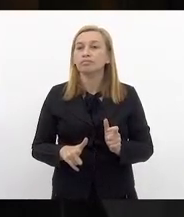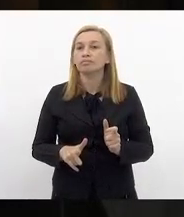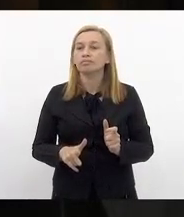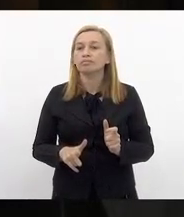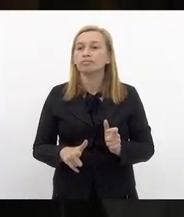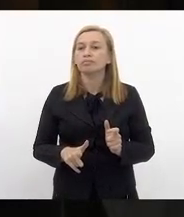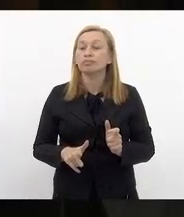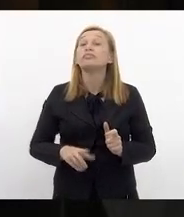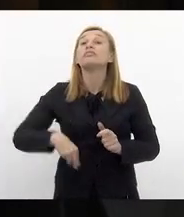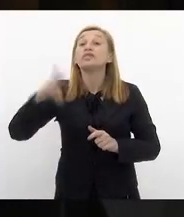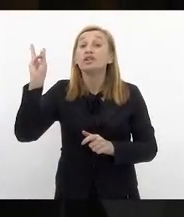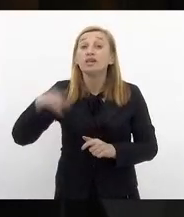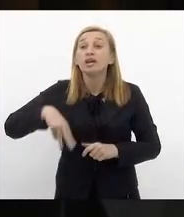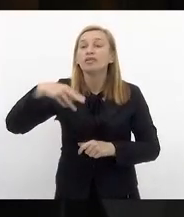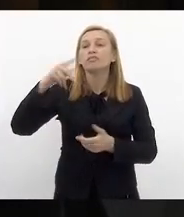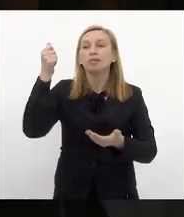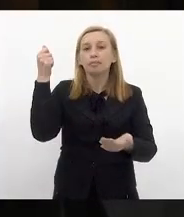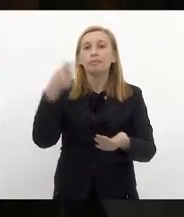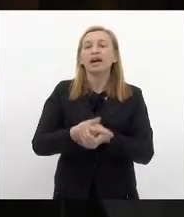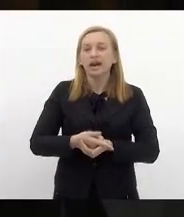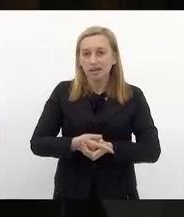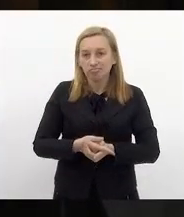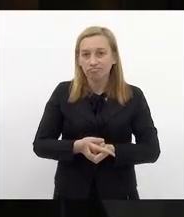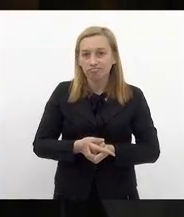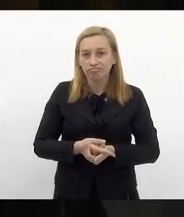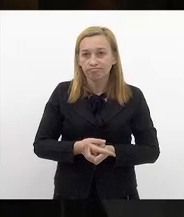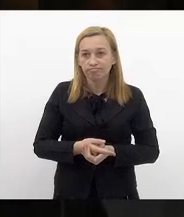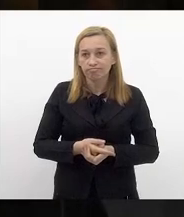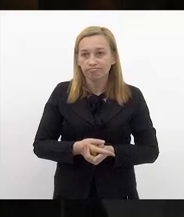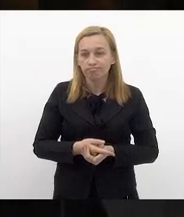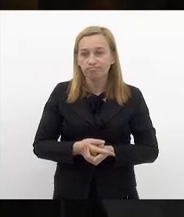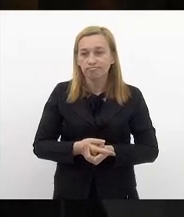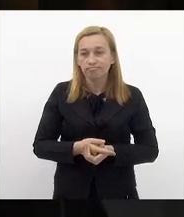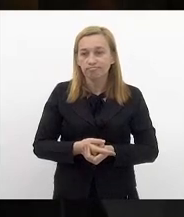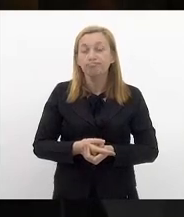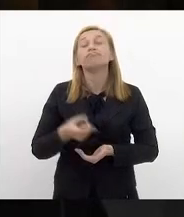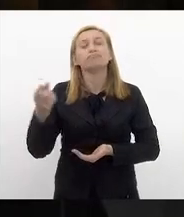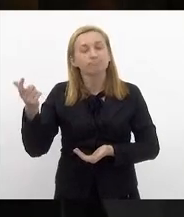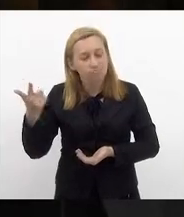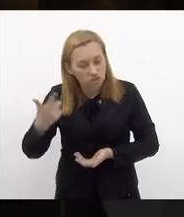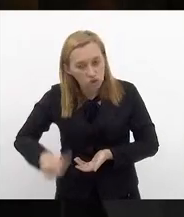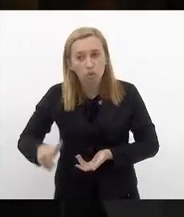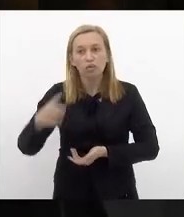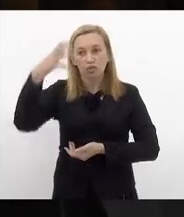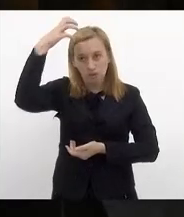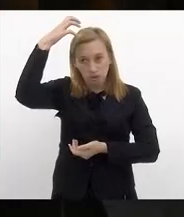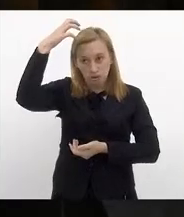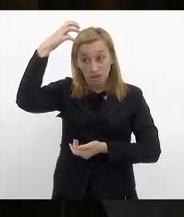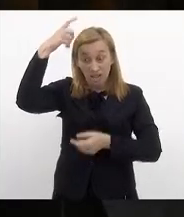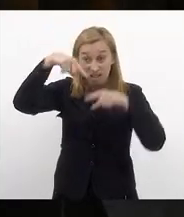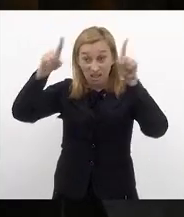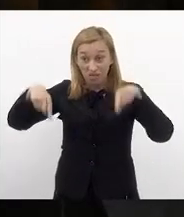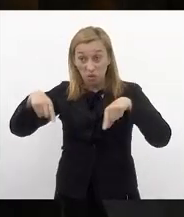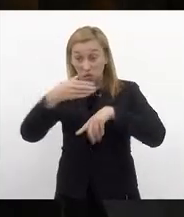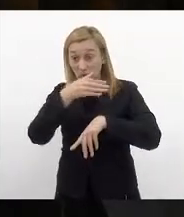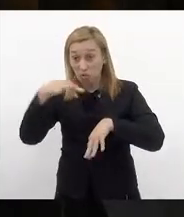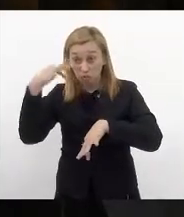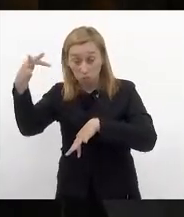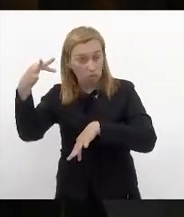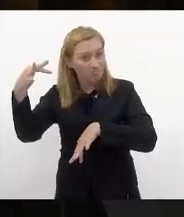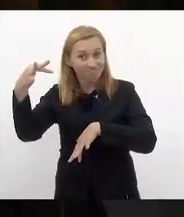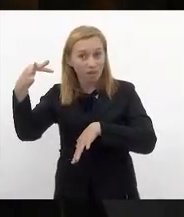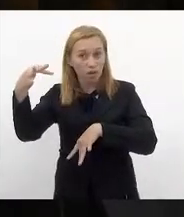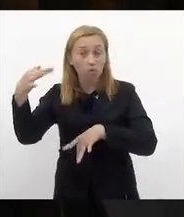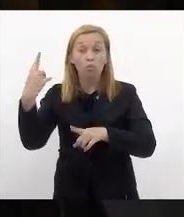no colo de quem vai explodir? Novamente, dos servidores do futuro, não, porque a